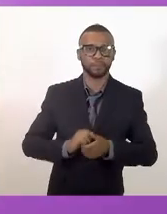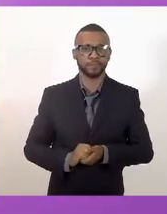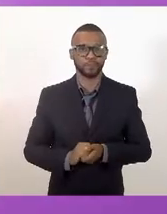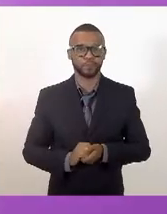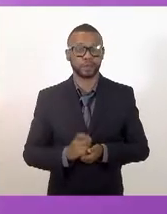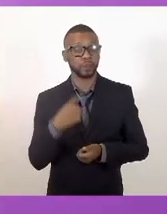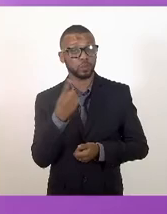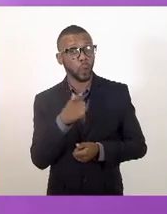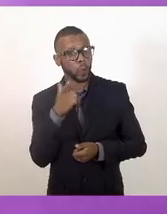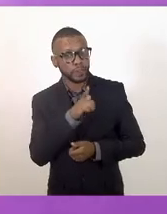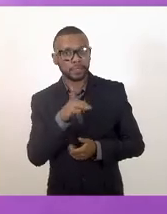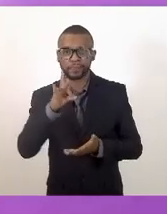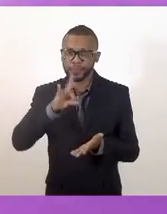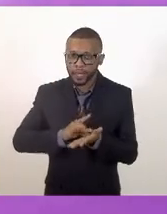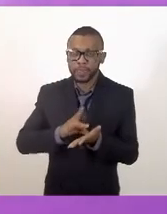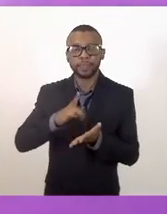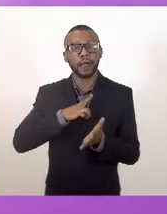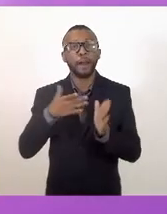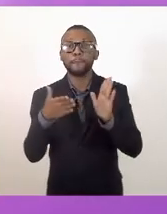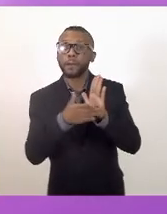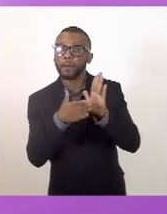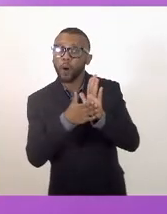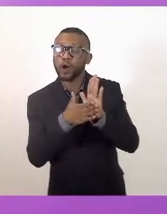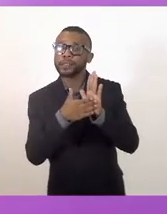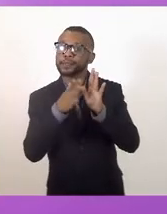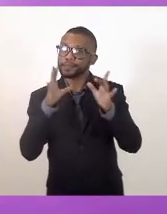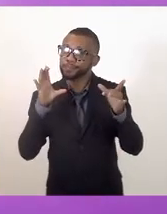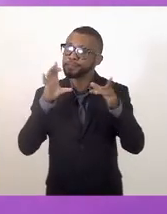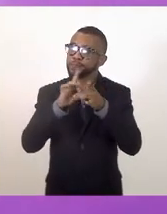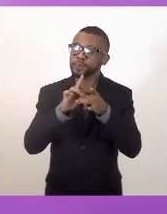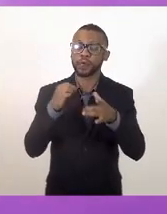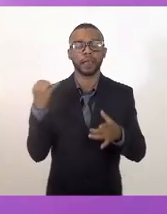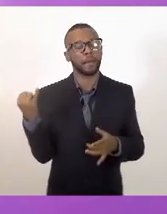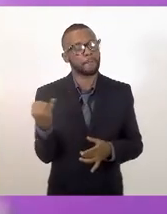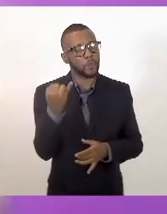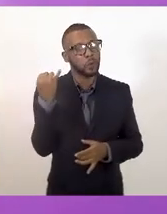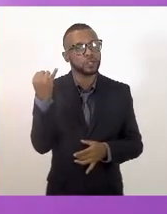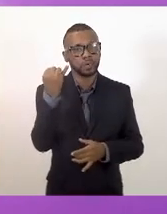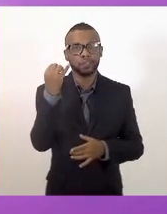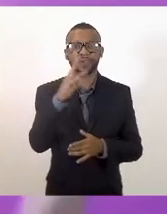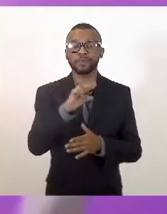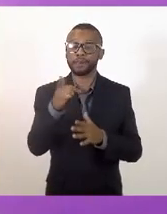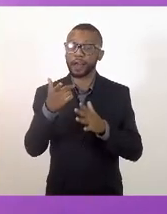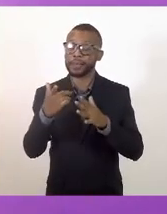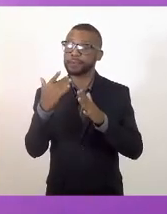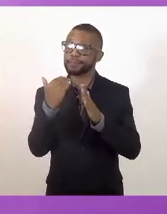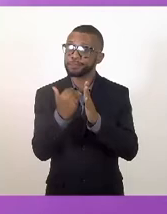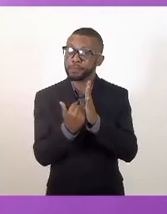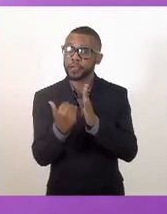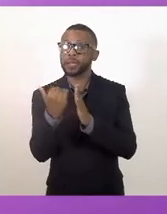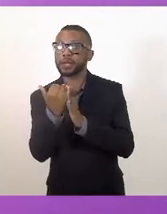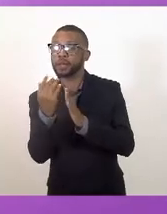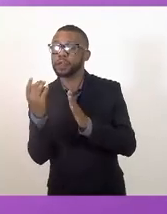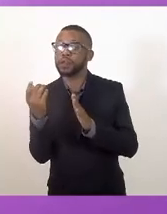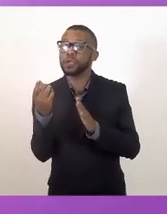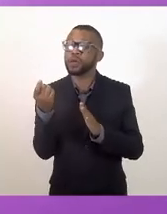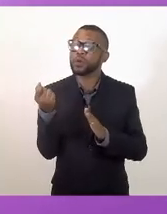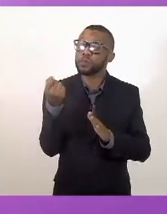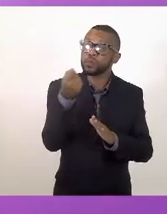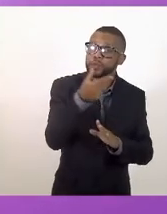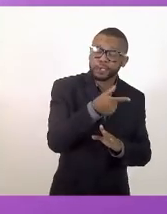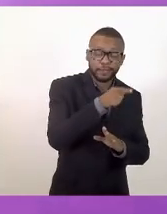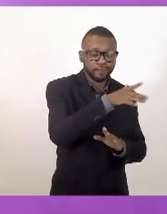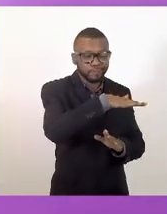ter propostas efetivas, que vá para além das delegacias, que vá para